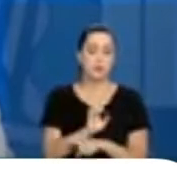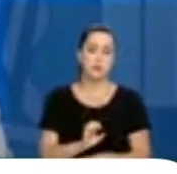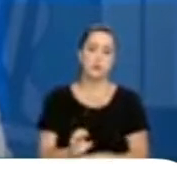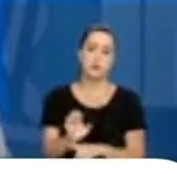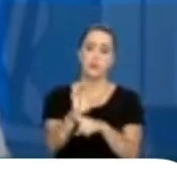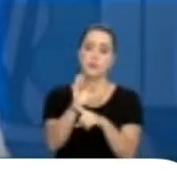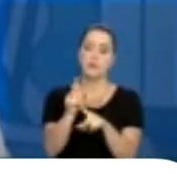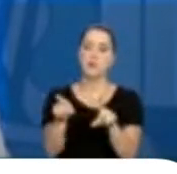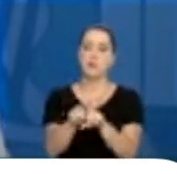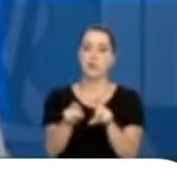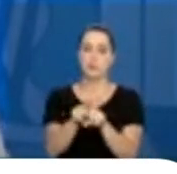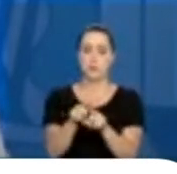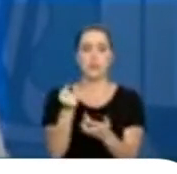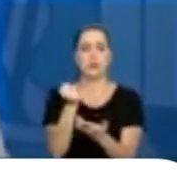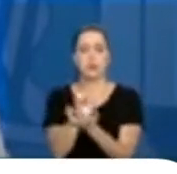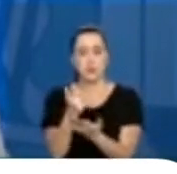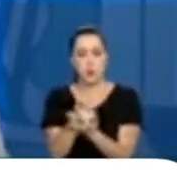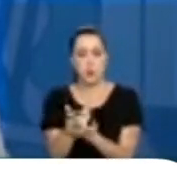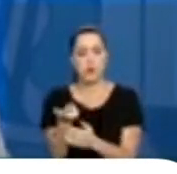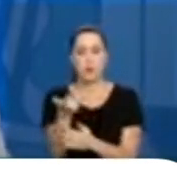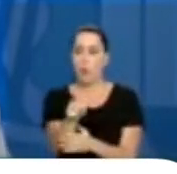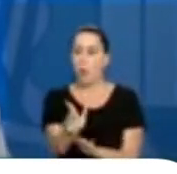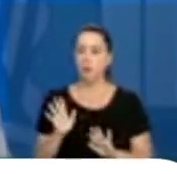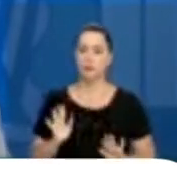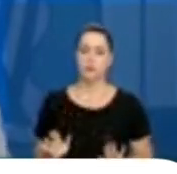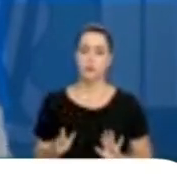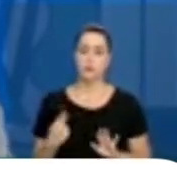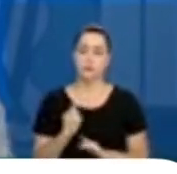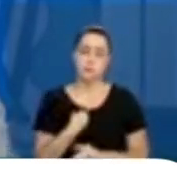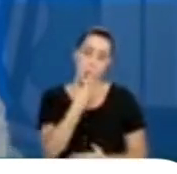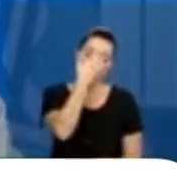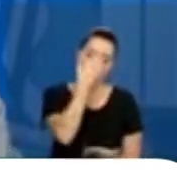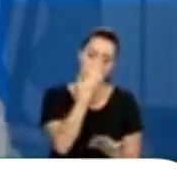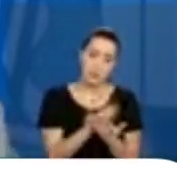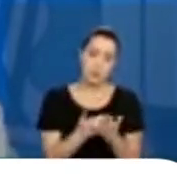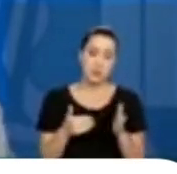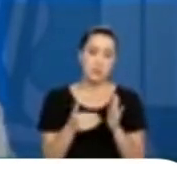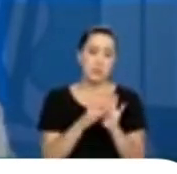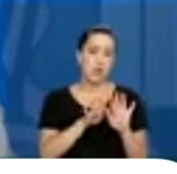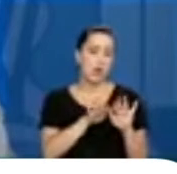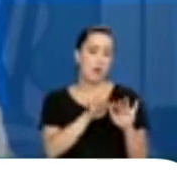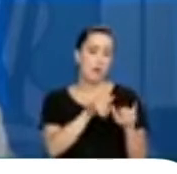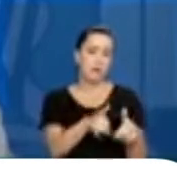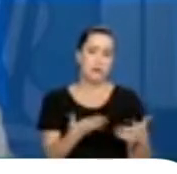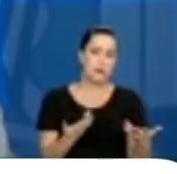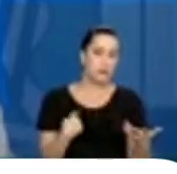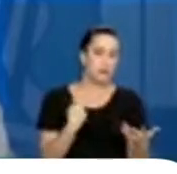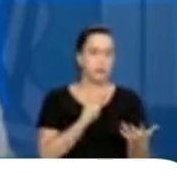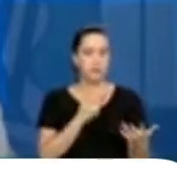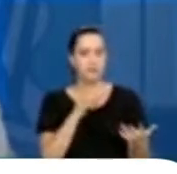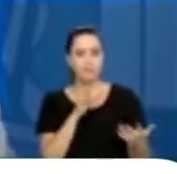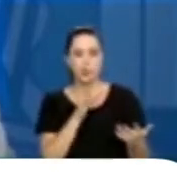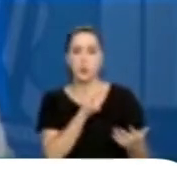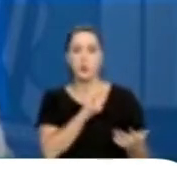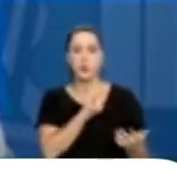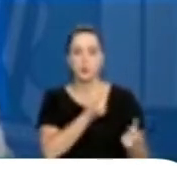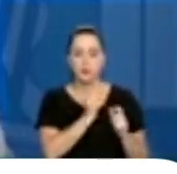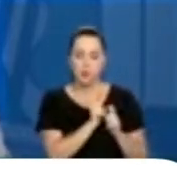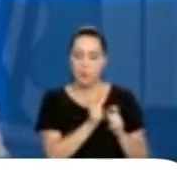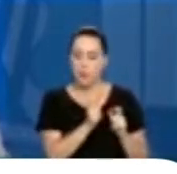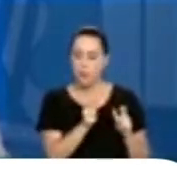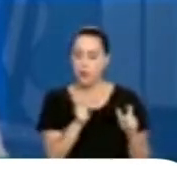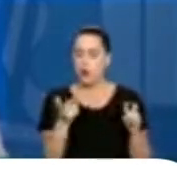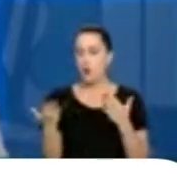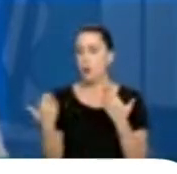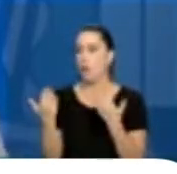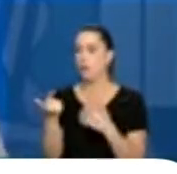estão fazendo aquisições também de outros testes. Então, eu creio que, ao final, nós teremos um volume de testes muito superior do que